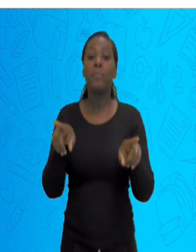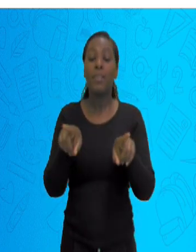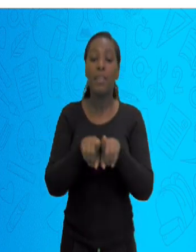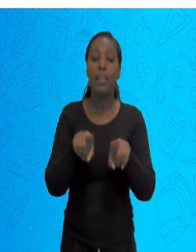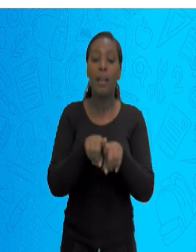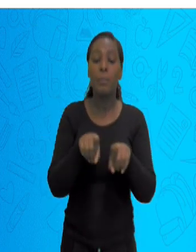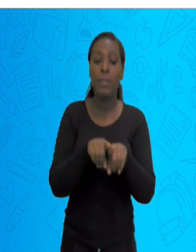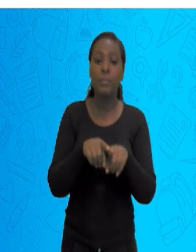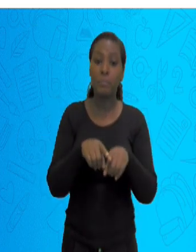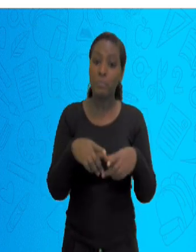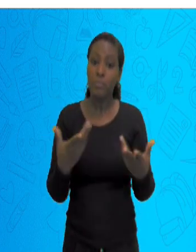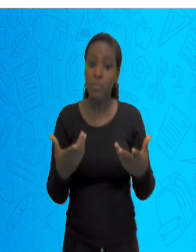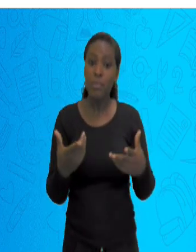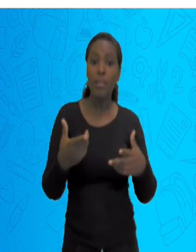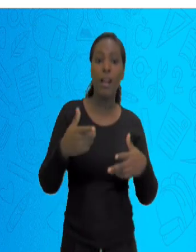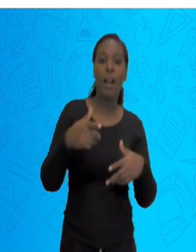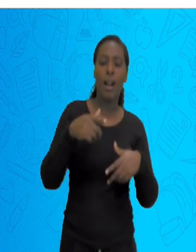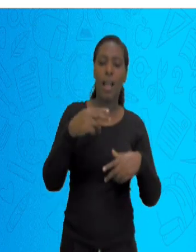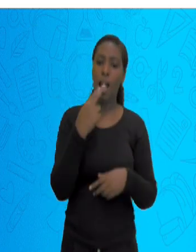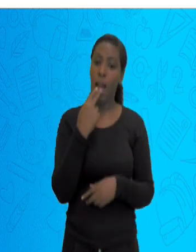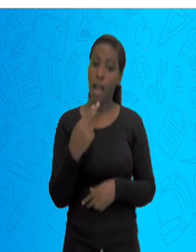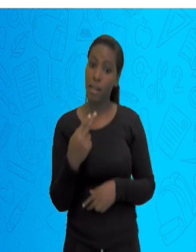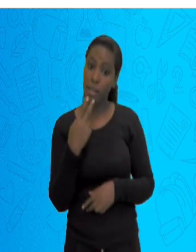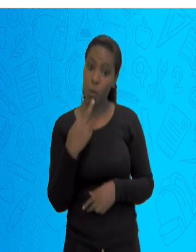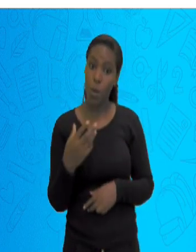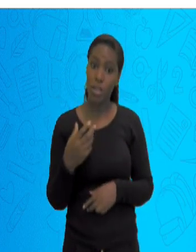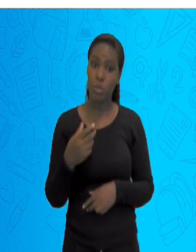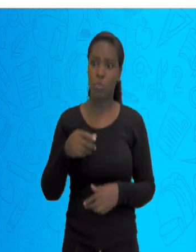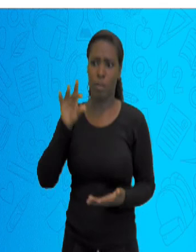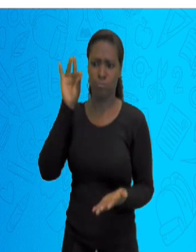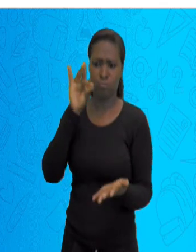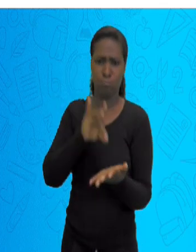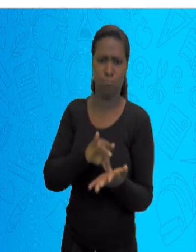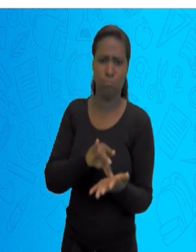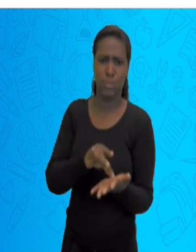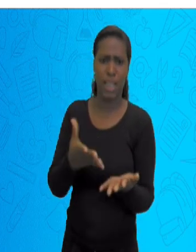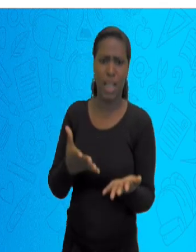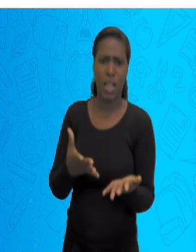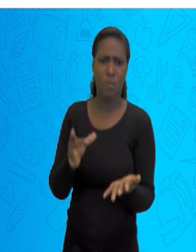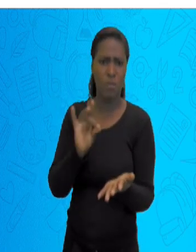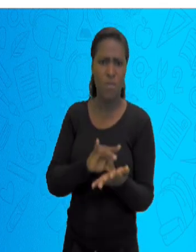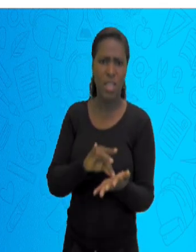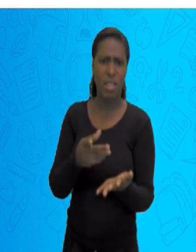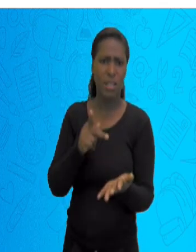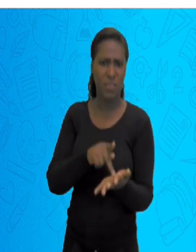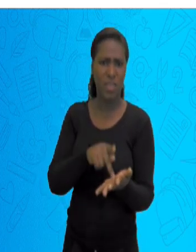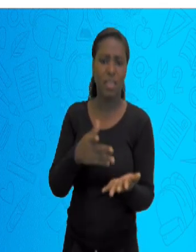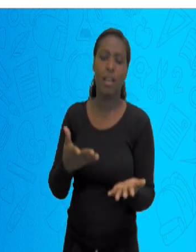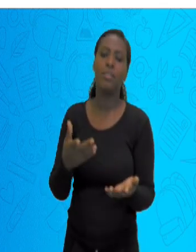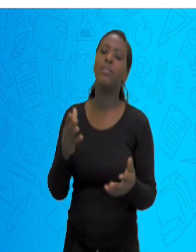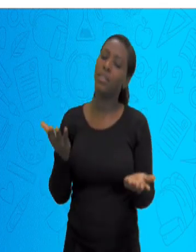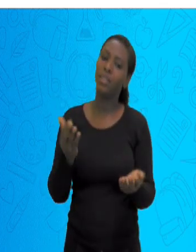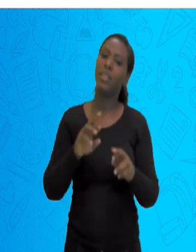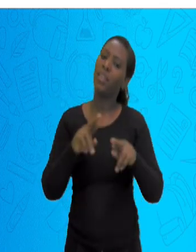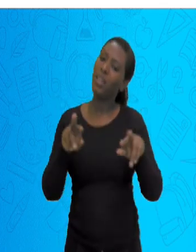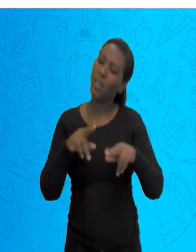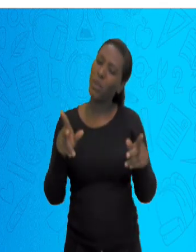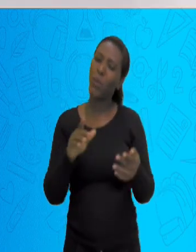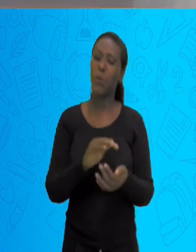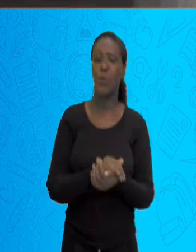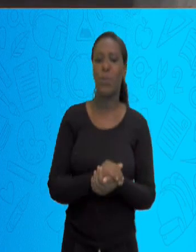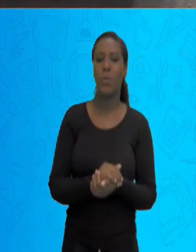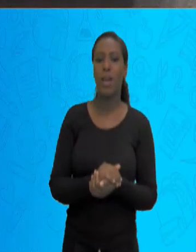Imagens sensoriais. Quando eu falo de figurativa, é aqueles elementos que eu estabeleço como